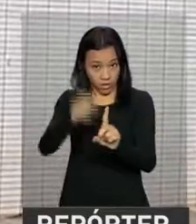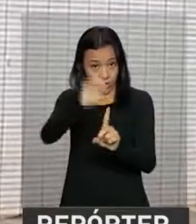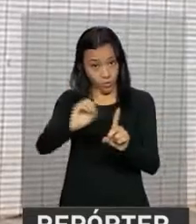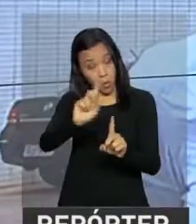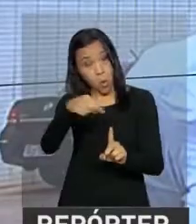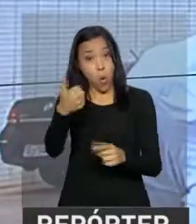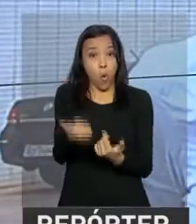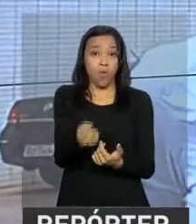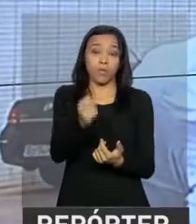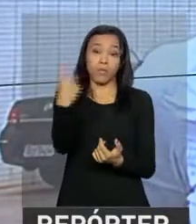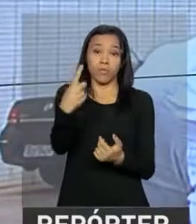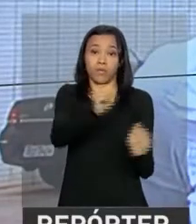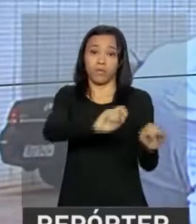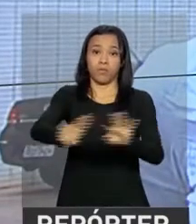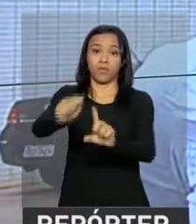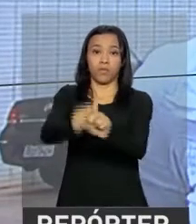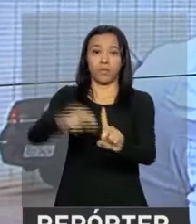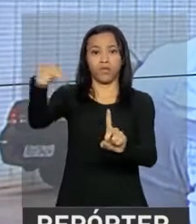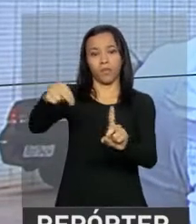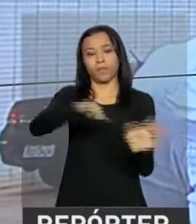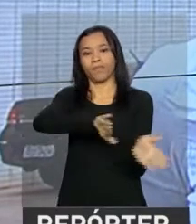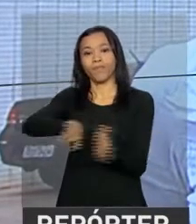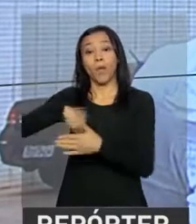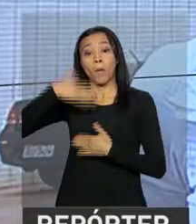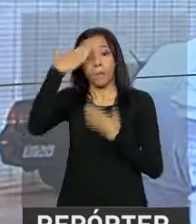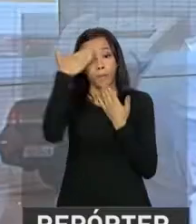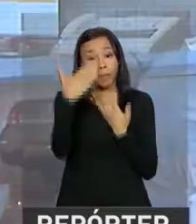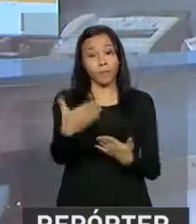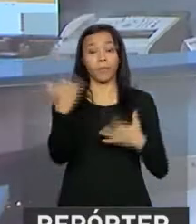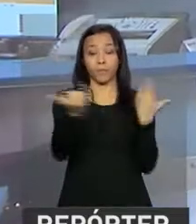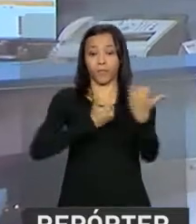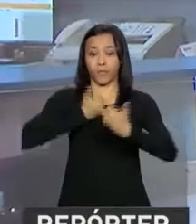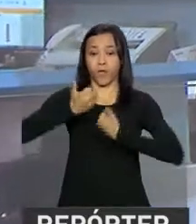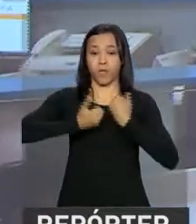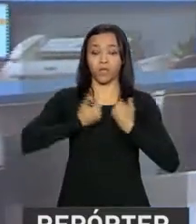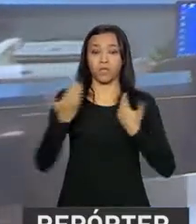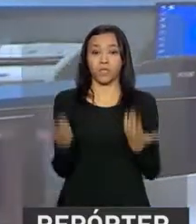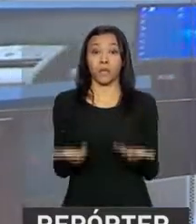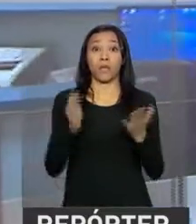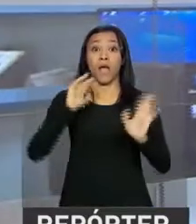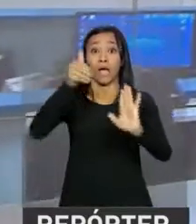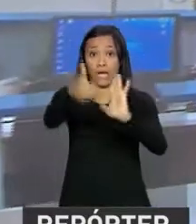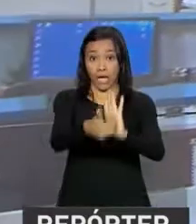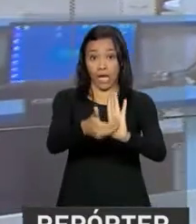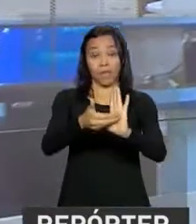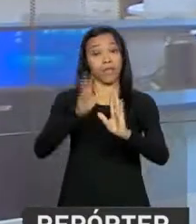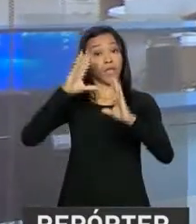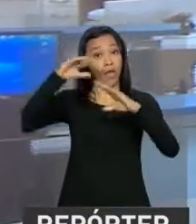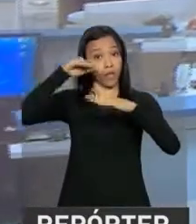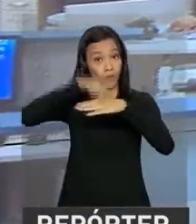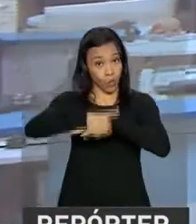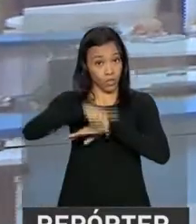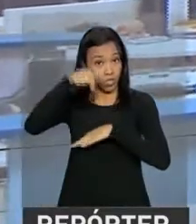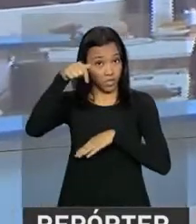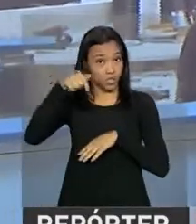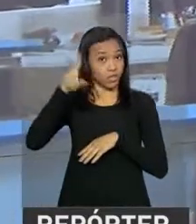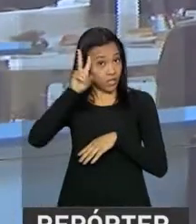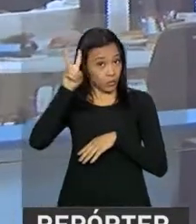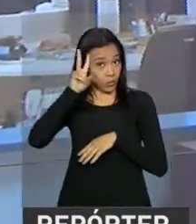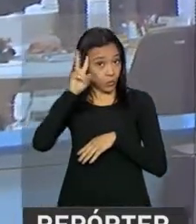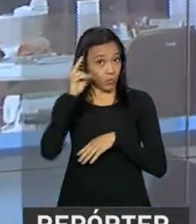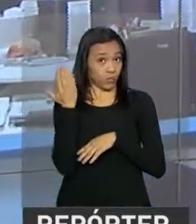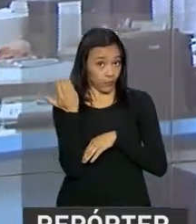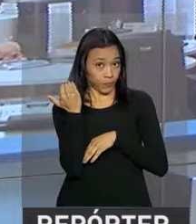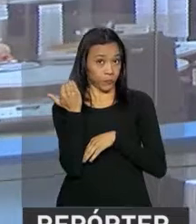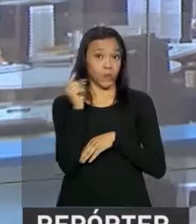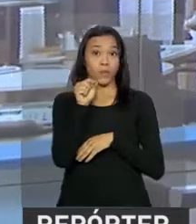Leandro. Obrigado, Paola, pelas suas informações. E a Câmara dos Deputados aprovou na noite desta segunda-feira a medida provisória